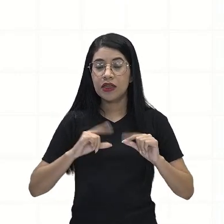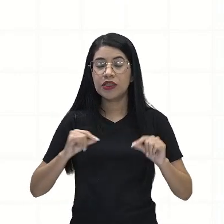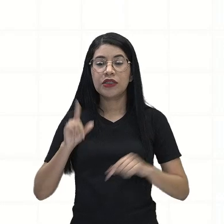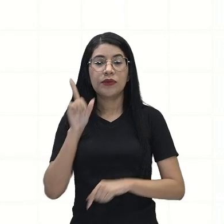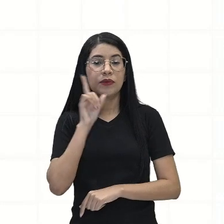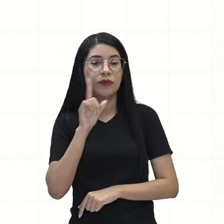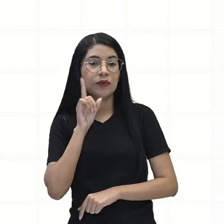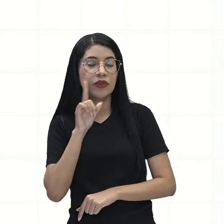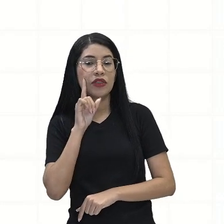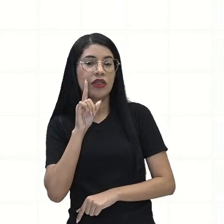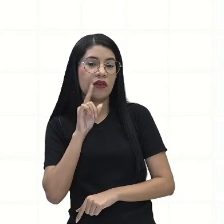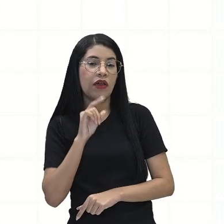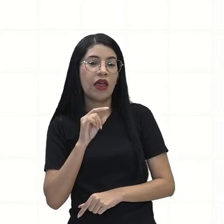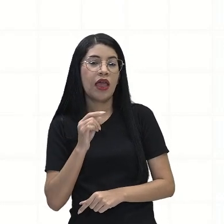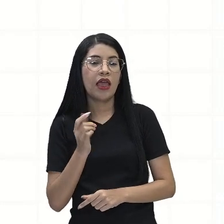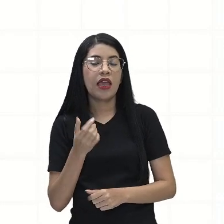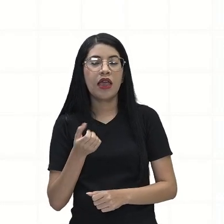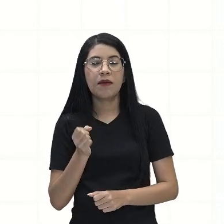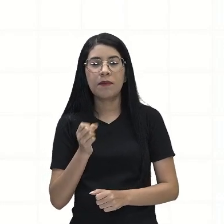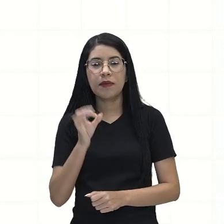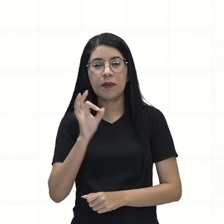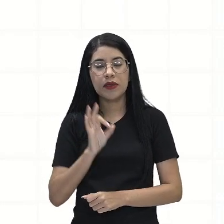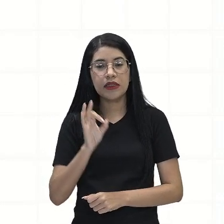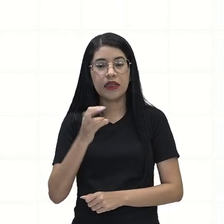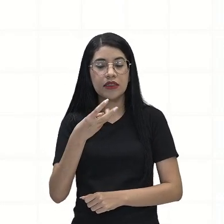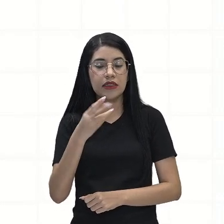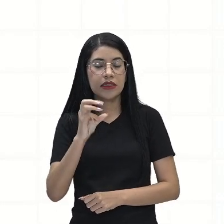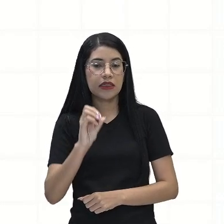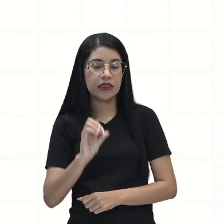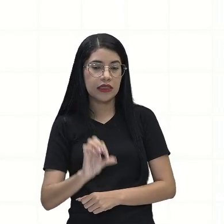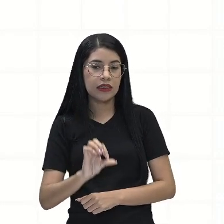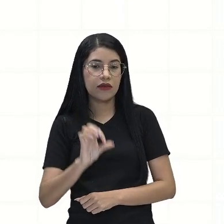número chegava aqui a 39%,